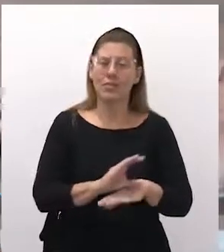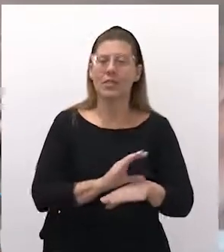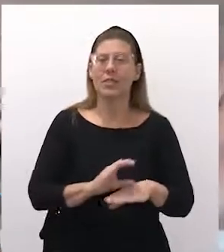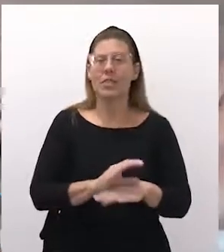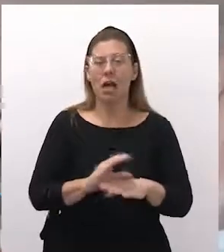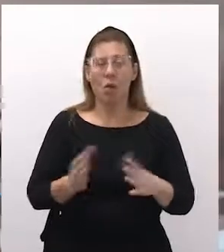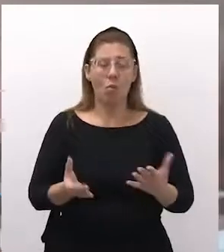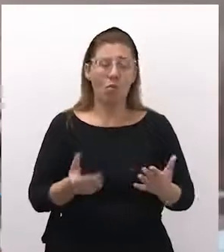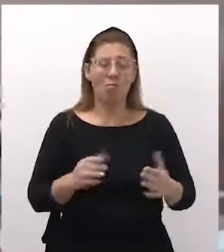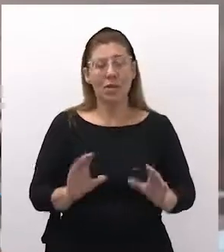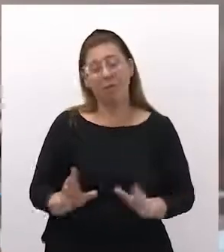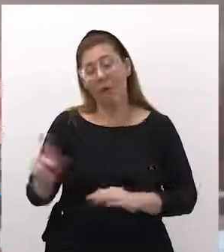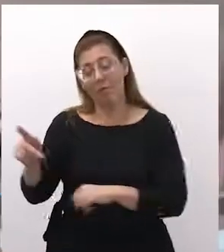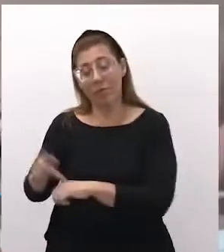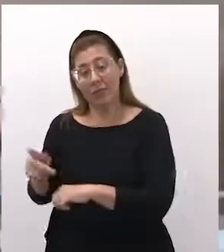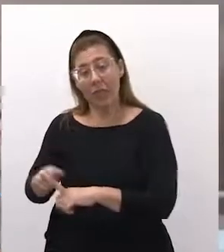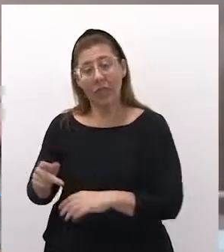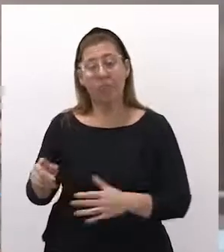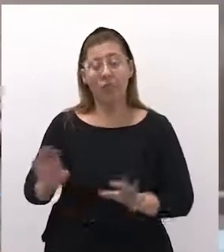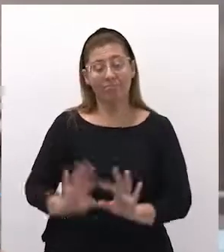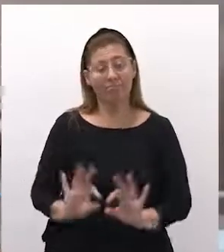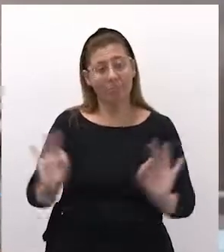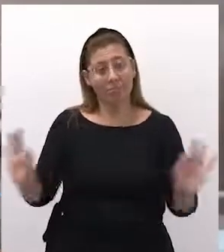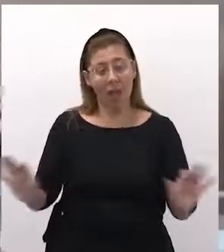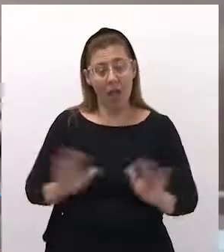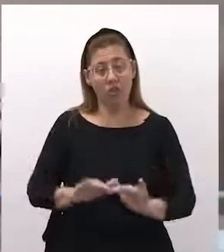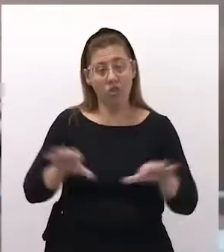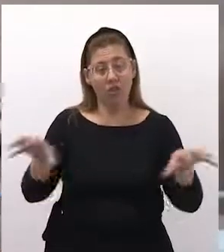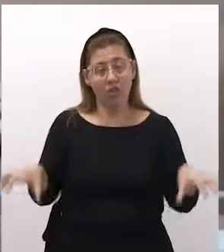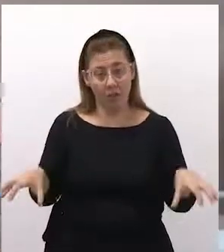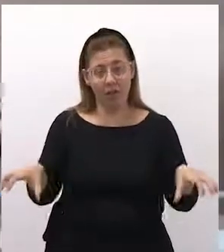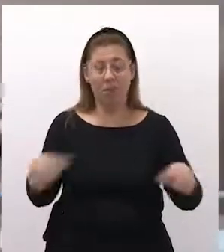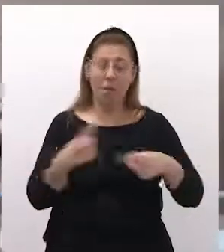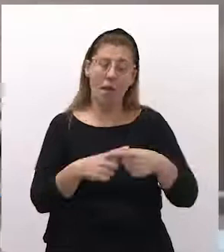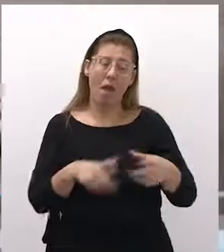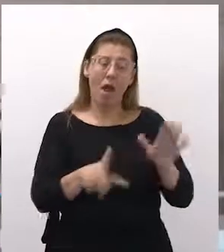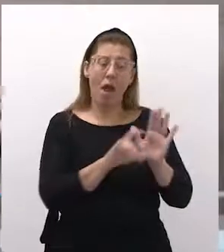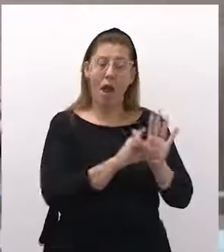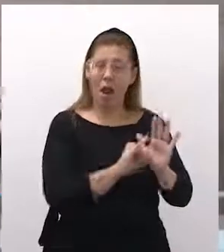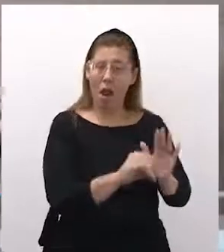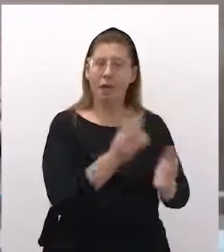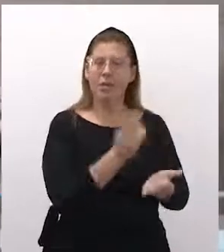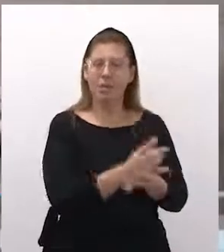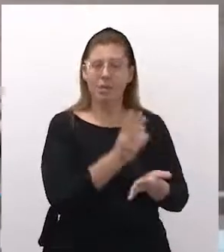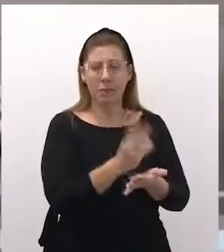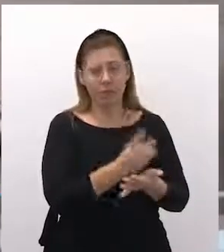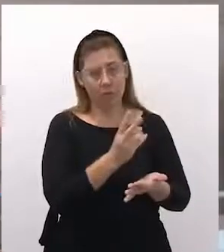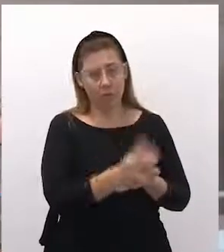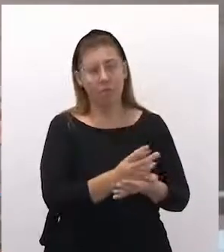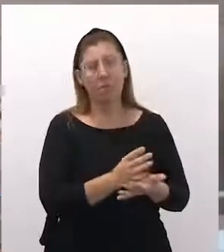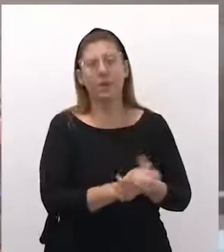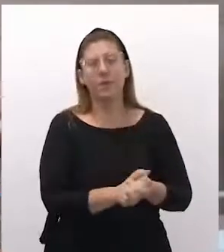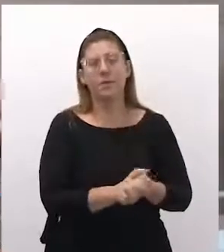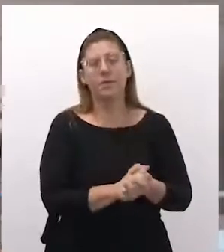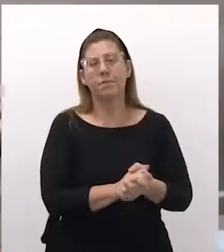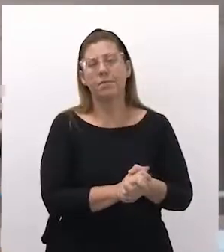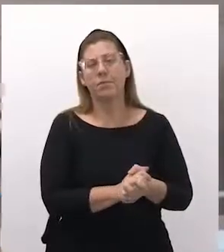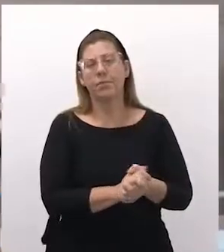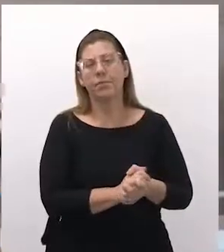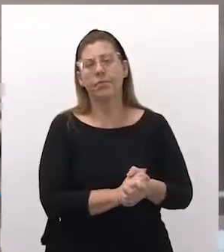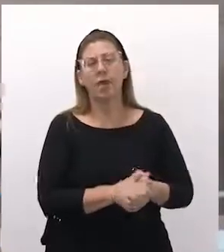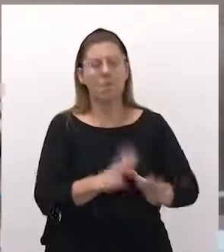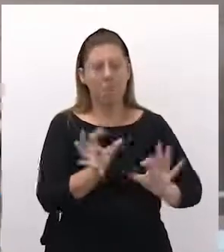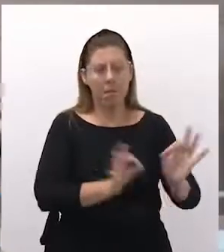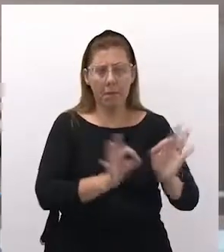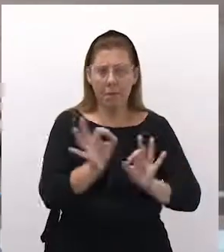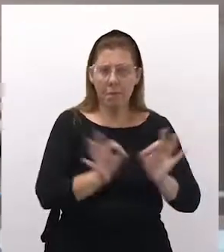para a realidade, existe um abismo. Claro que a lei, ela sempre lida com essa linguagem, né, de